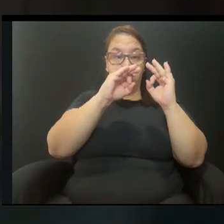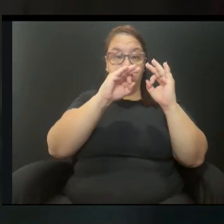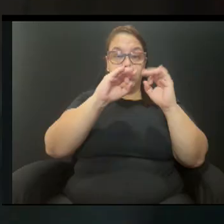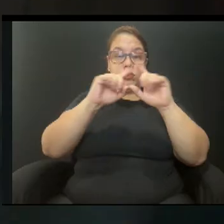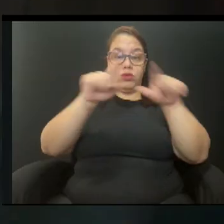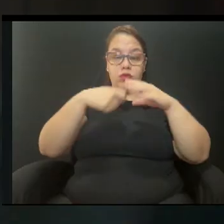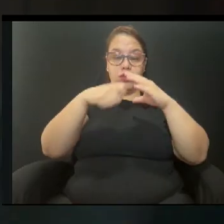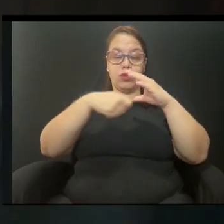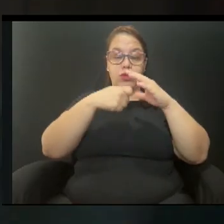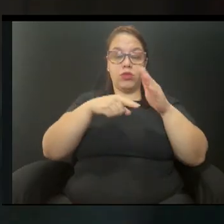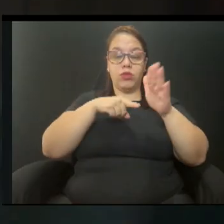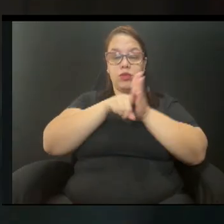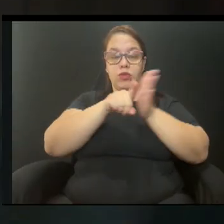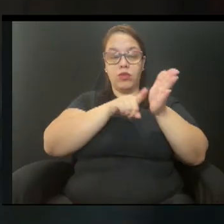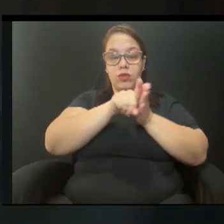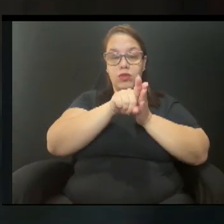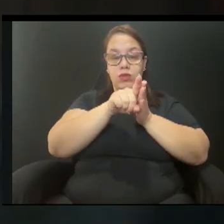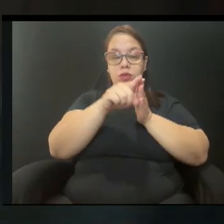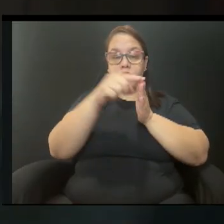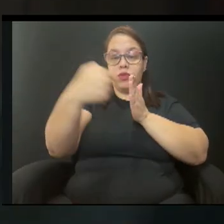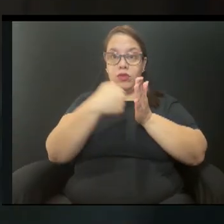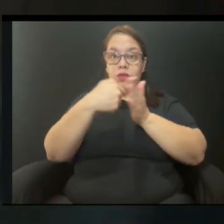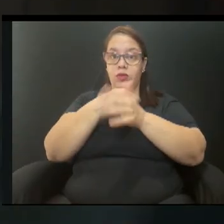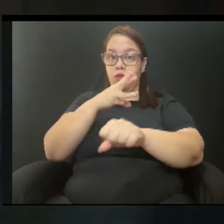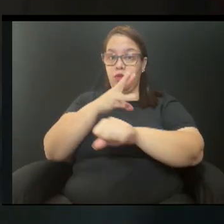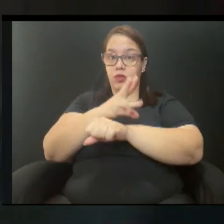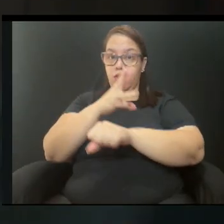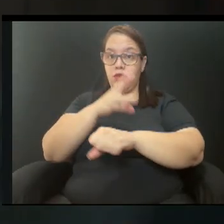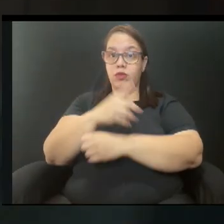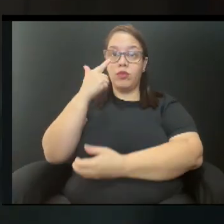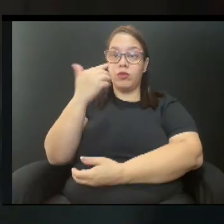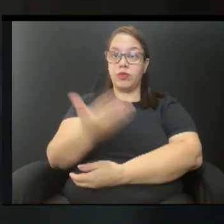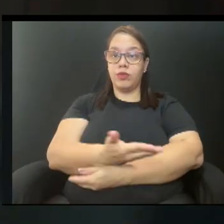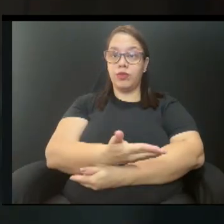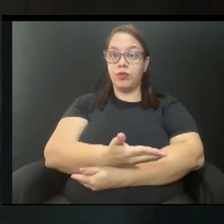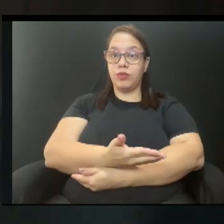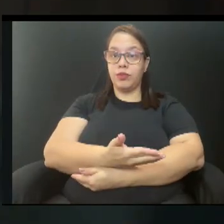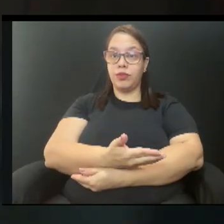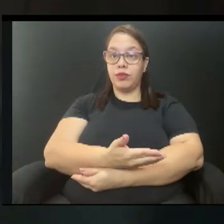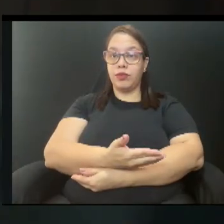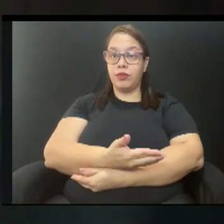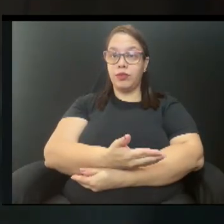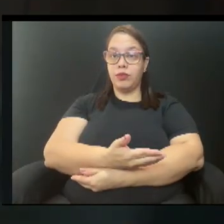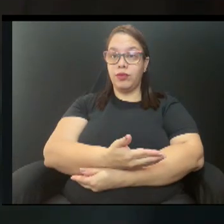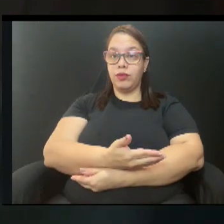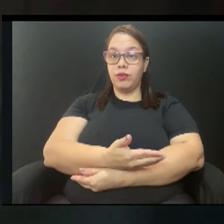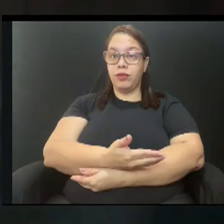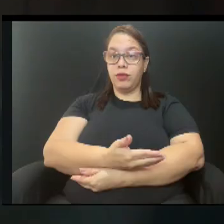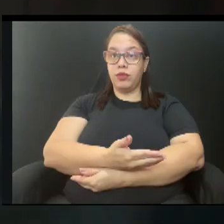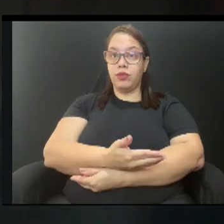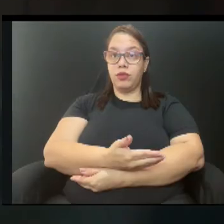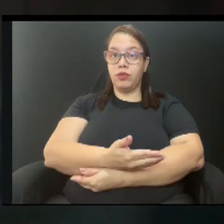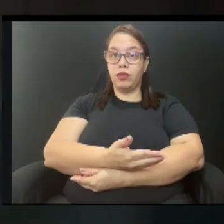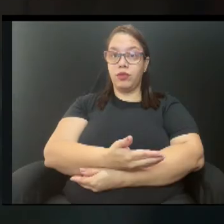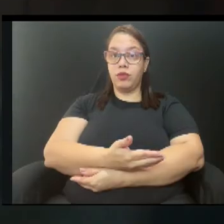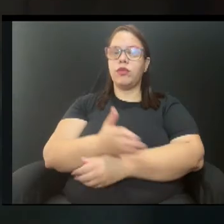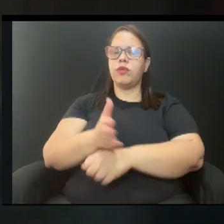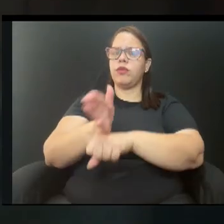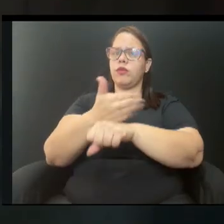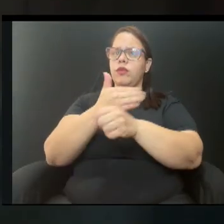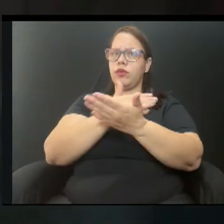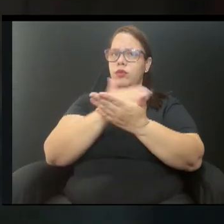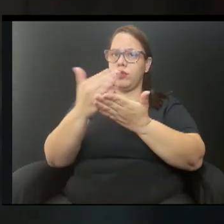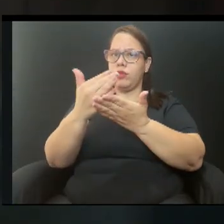perguntas aqui pelo WhatsApp 19 97829 3776. Mas antes de nós começarmos, vamos